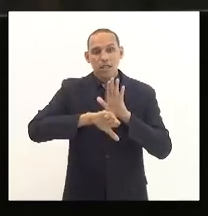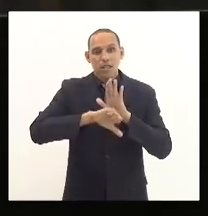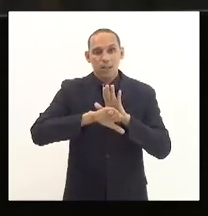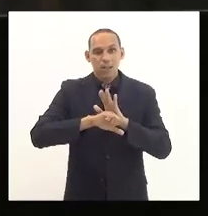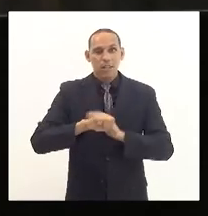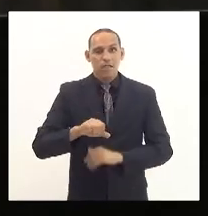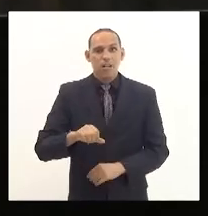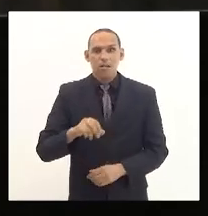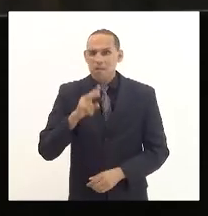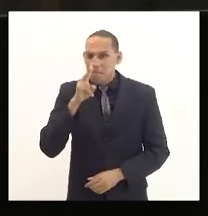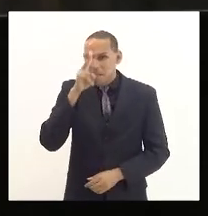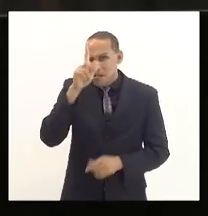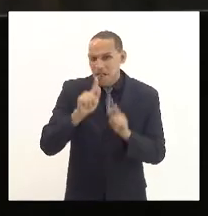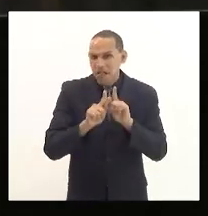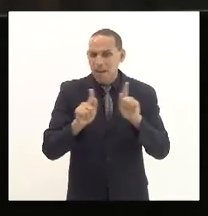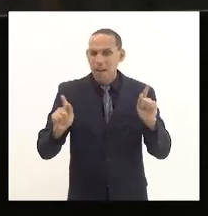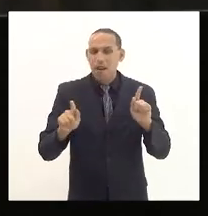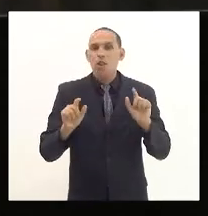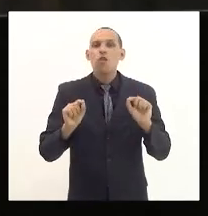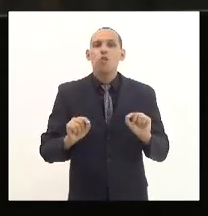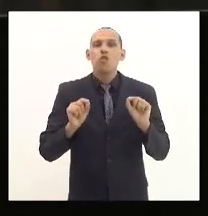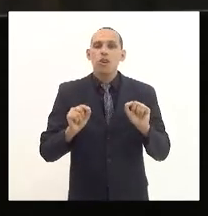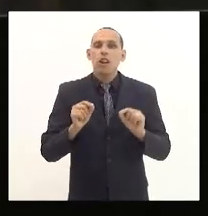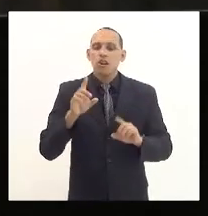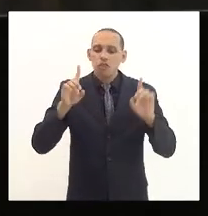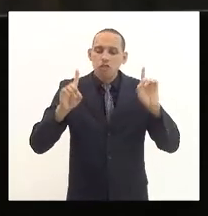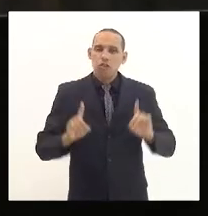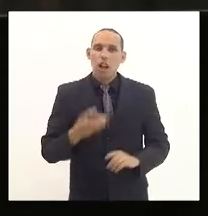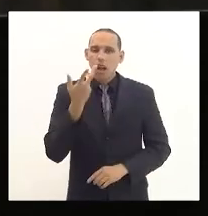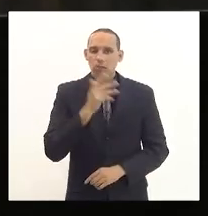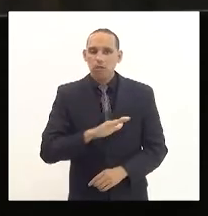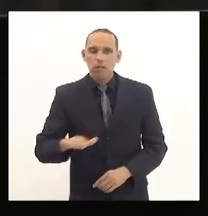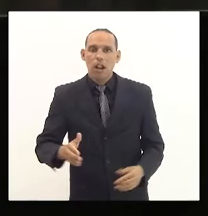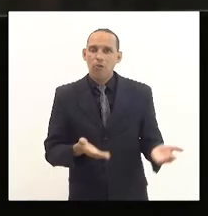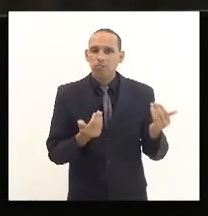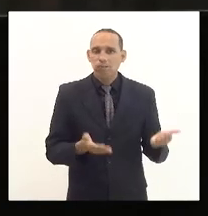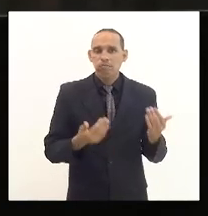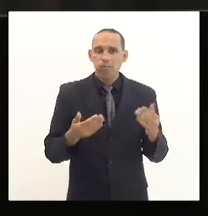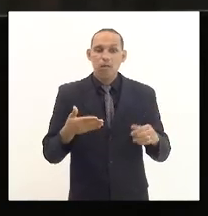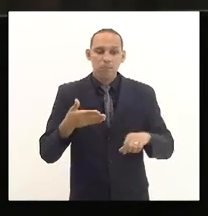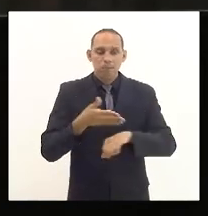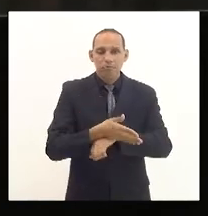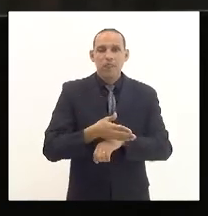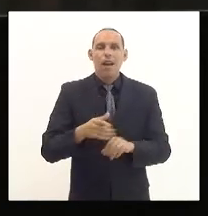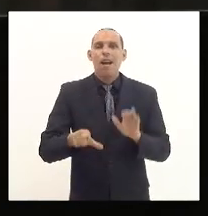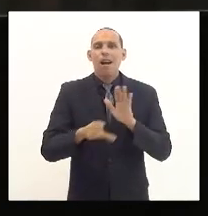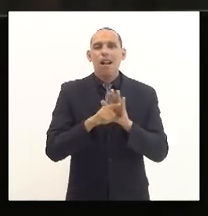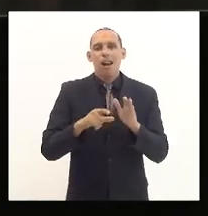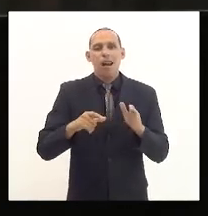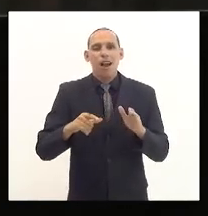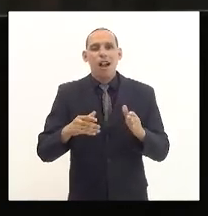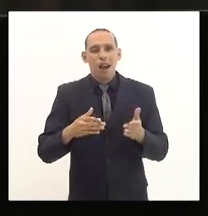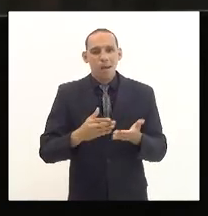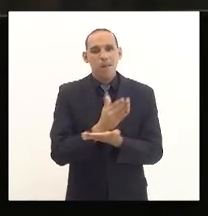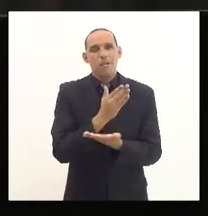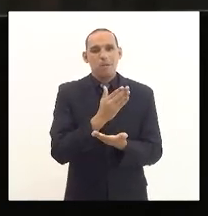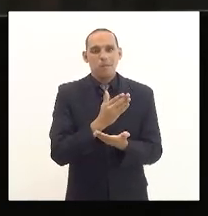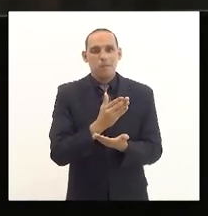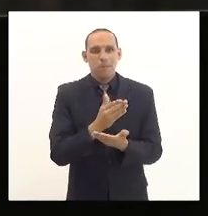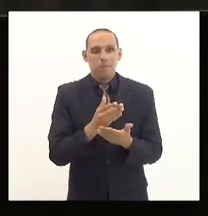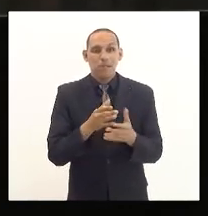a violência a violação de direitos de crianças e adolescentes essa lei foi aprovada ampliando